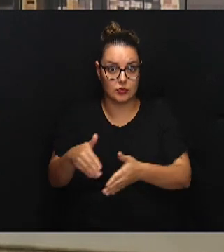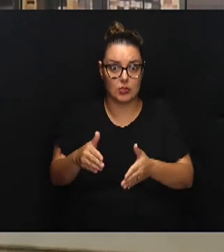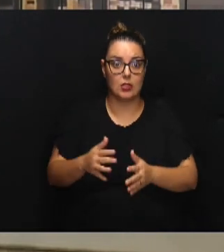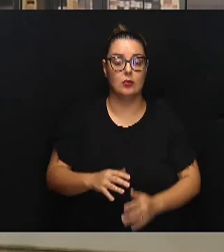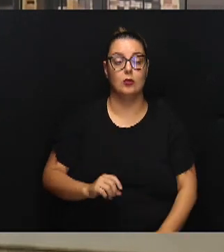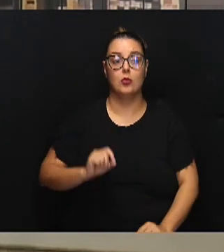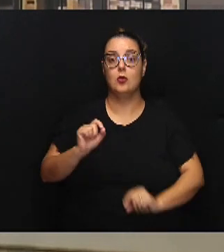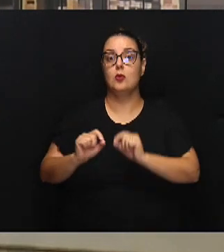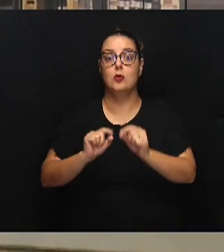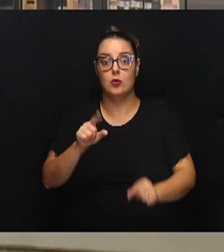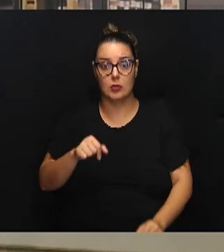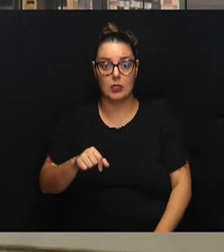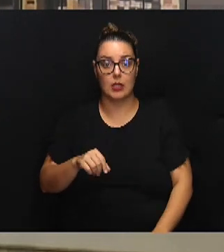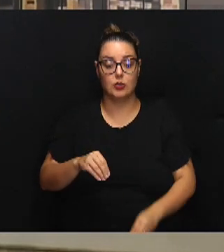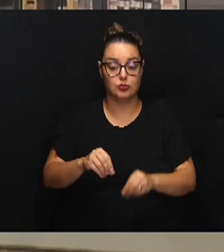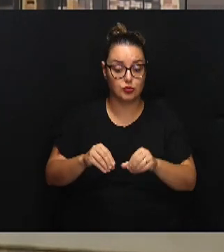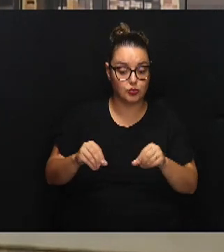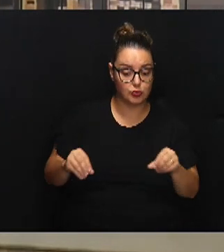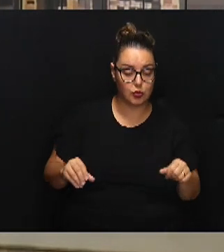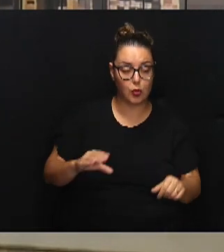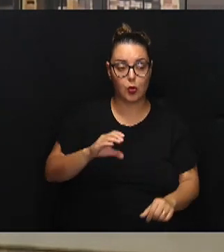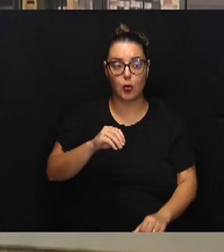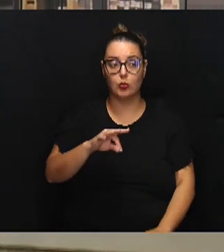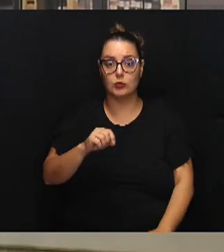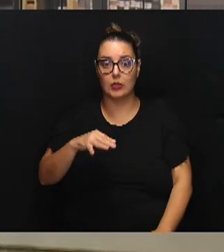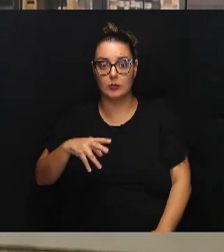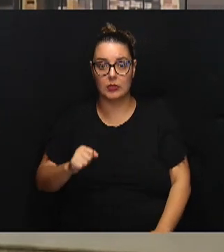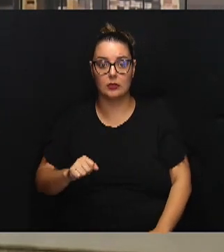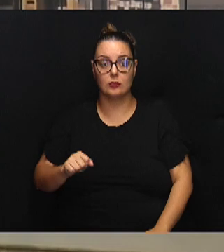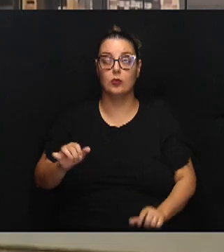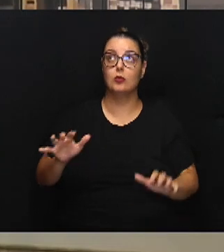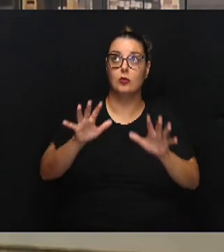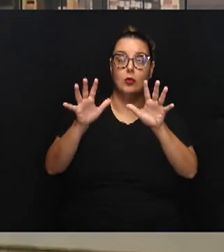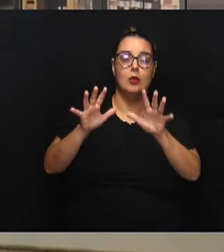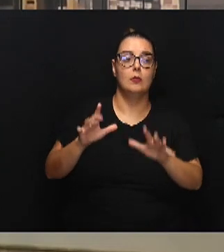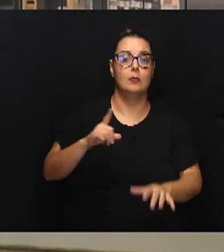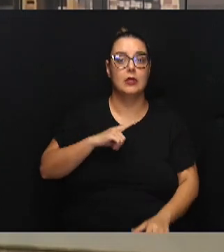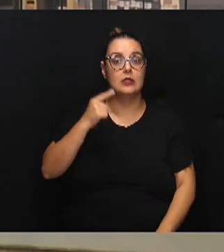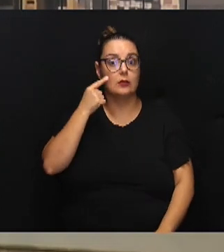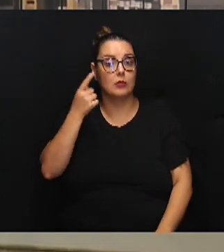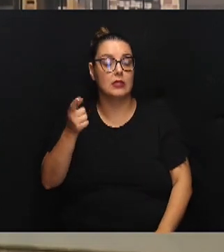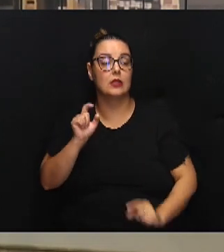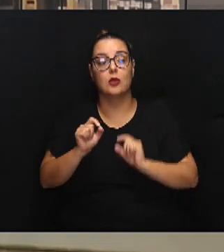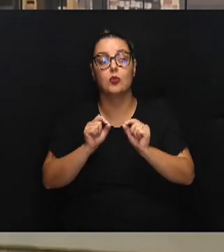de contaminação do solo, só para a gente ter, do ar, né? Para a gente ter um pouco da dimensão.